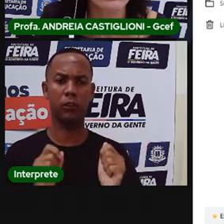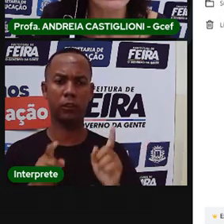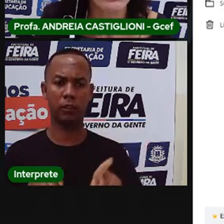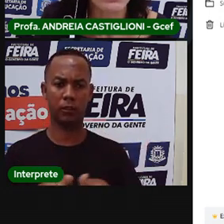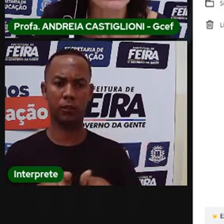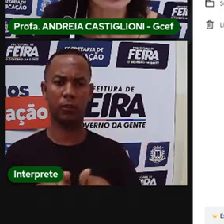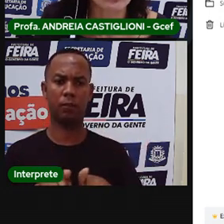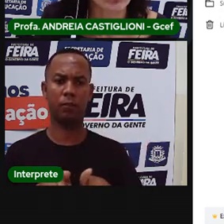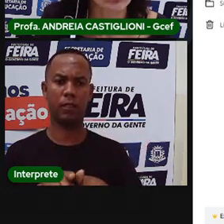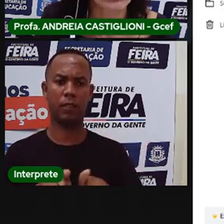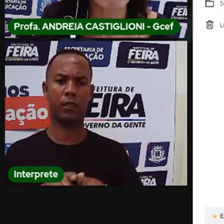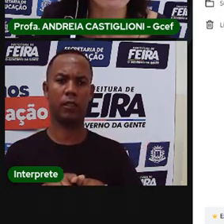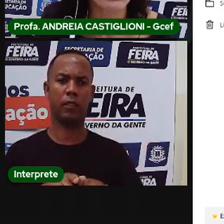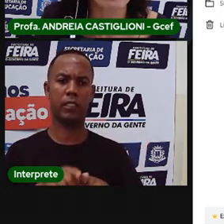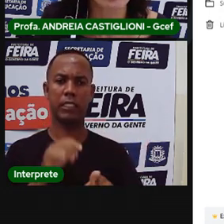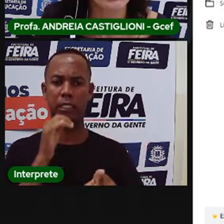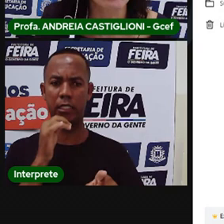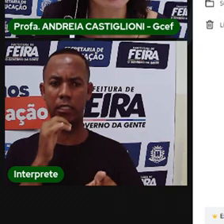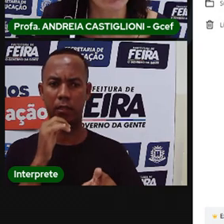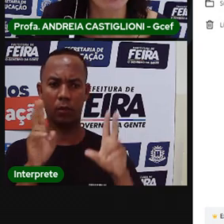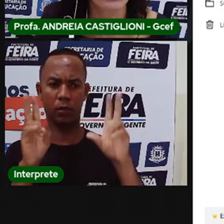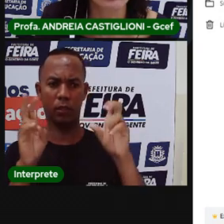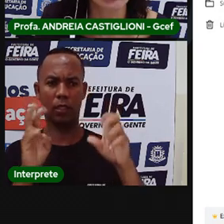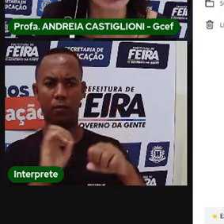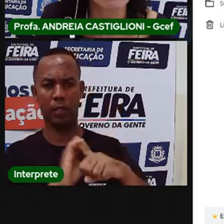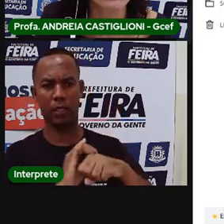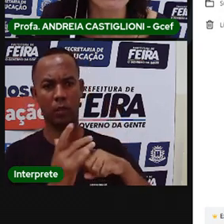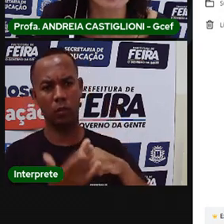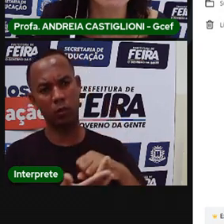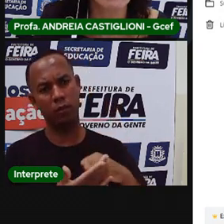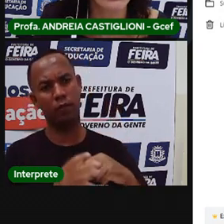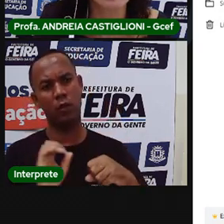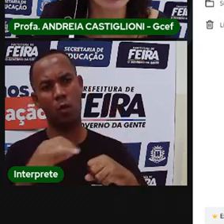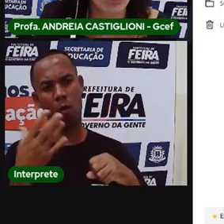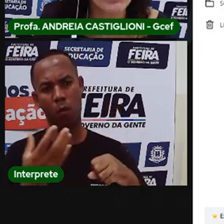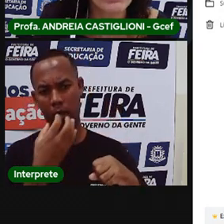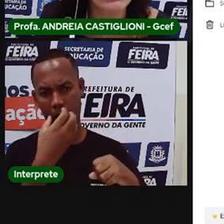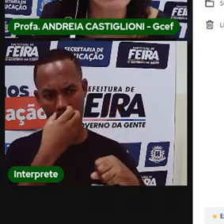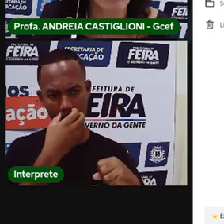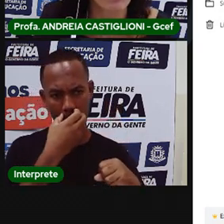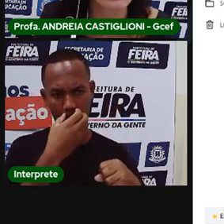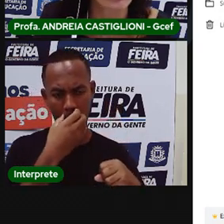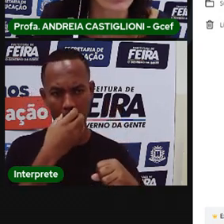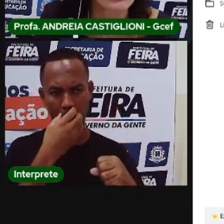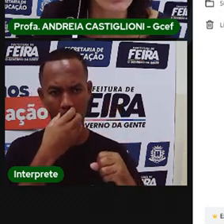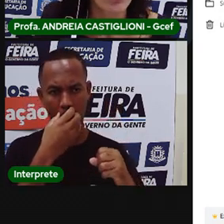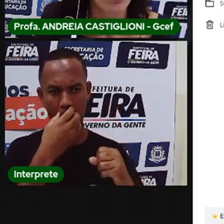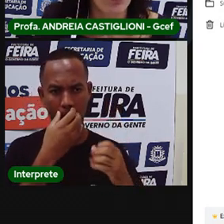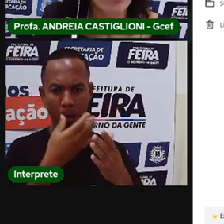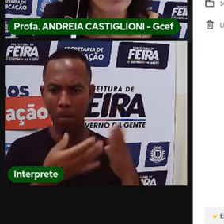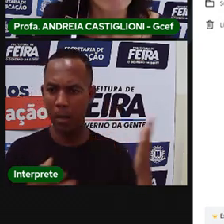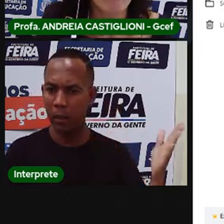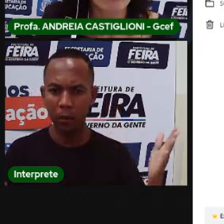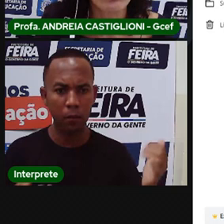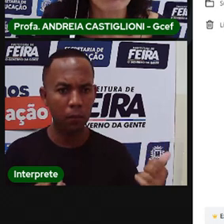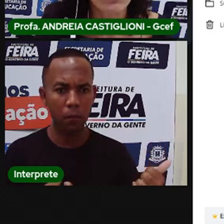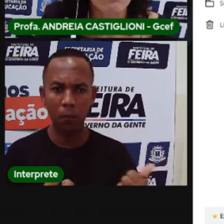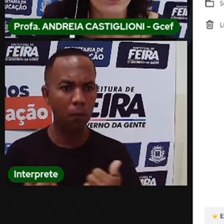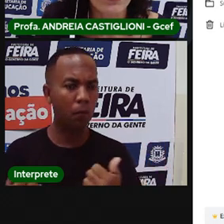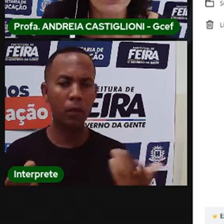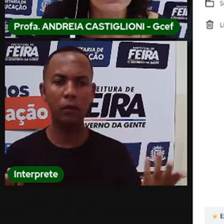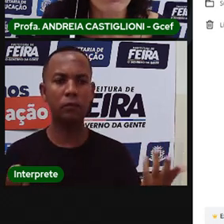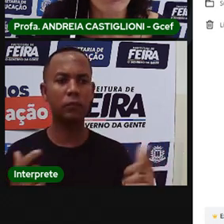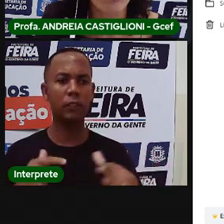aqui. Cartaz sobre coronavírus, de cachorro perdido. Você modifica todas essas informações. Ó, volta